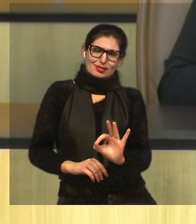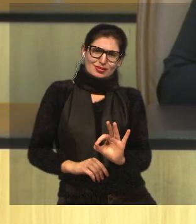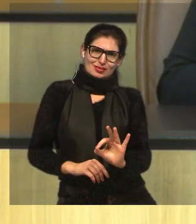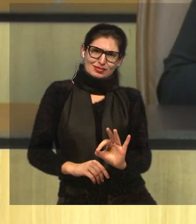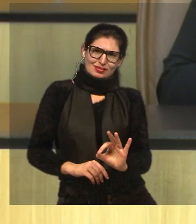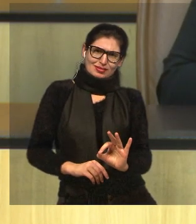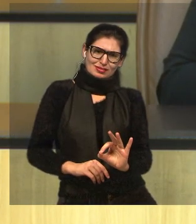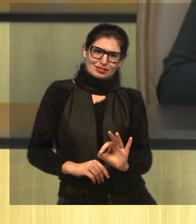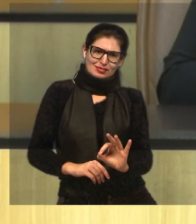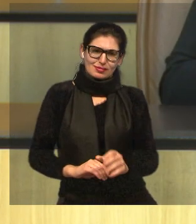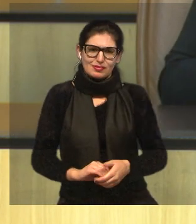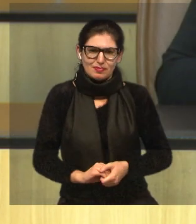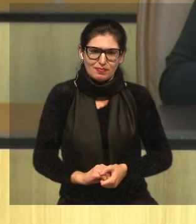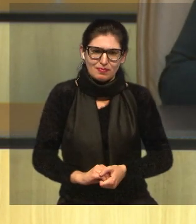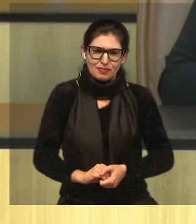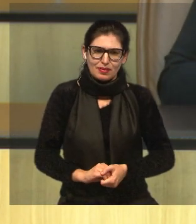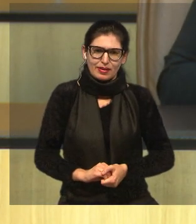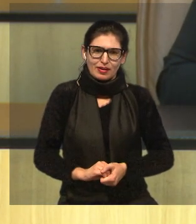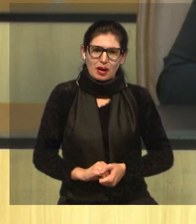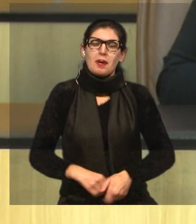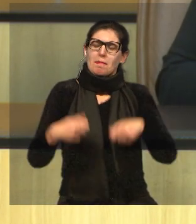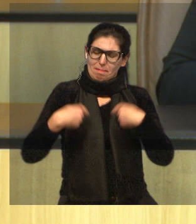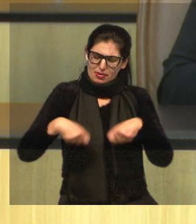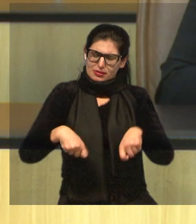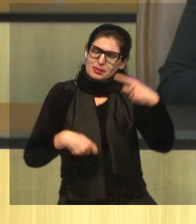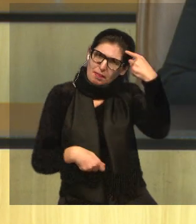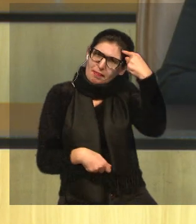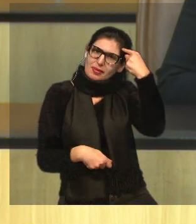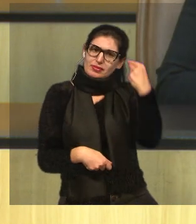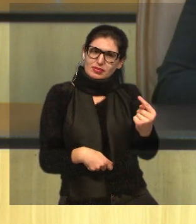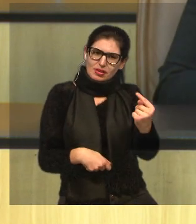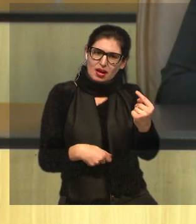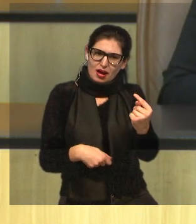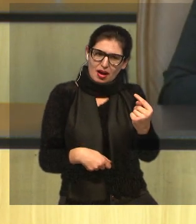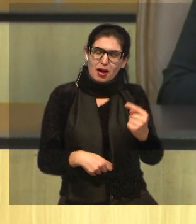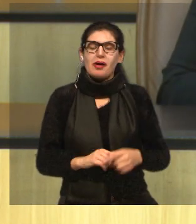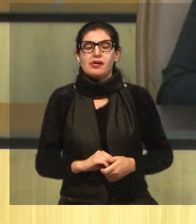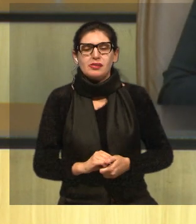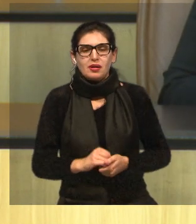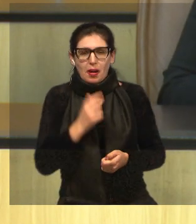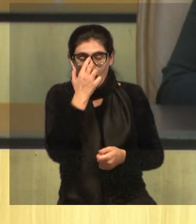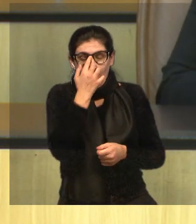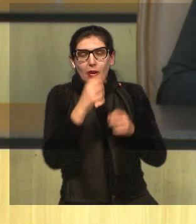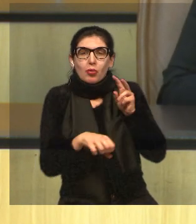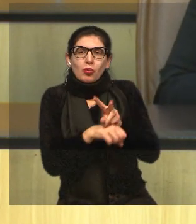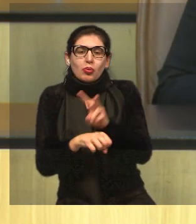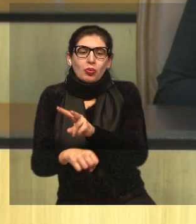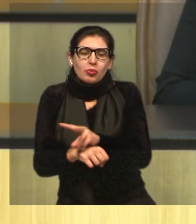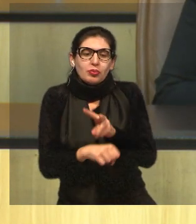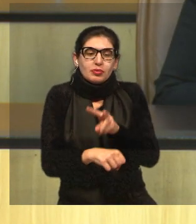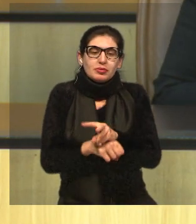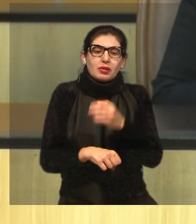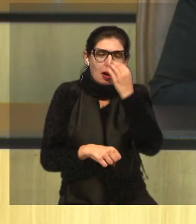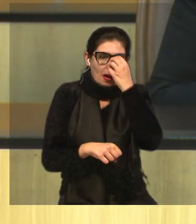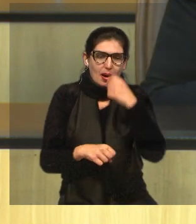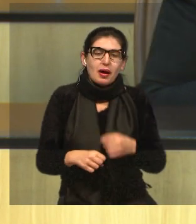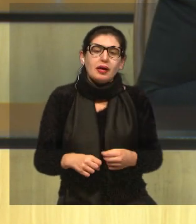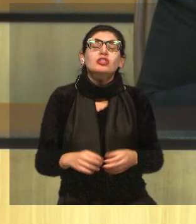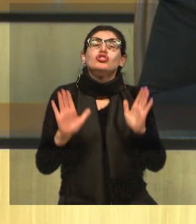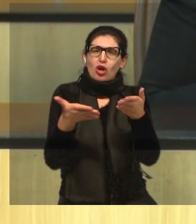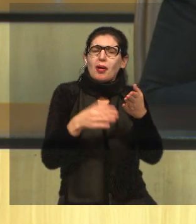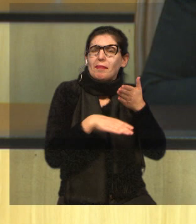Então, é isso que a gente tem que pensar. A mesma coisa, a rede protetiva. Eu tive o prazer de participar aqui,